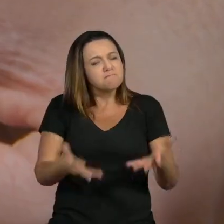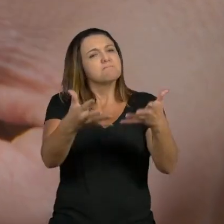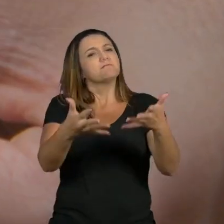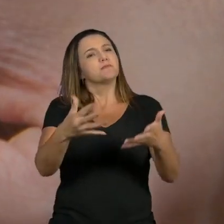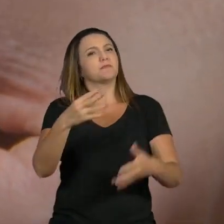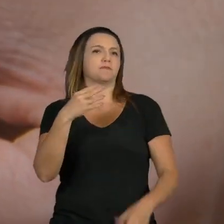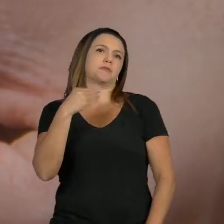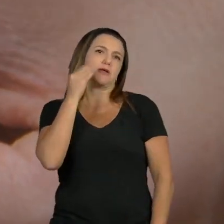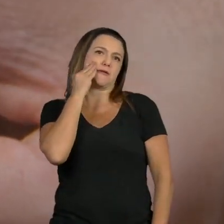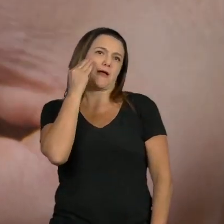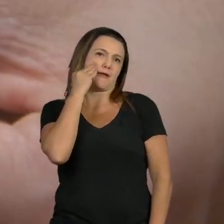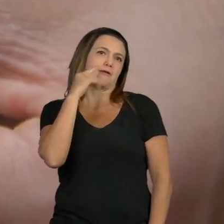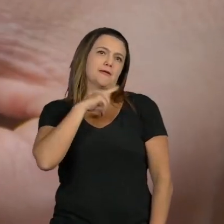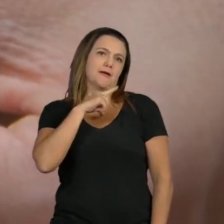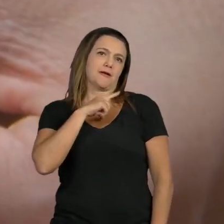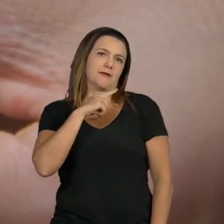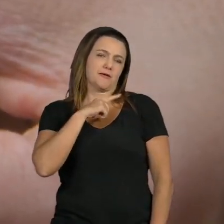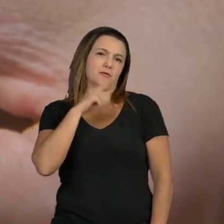praticar.